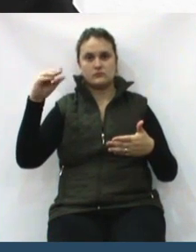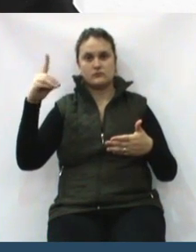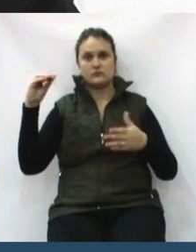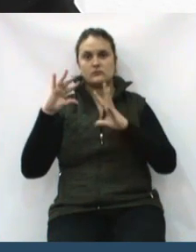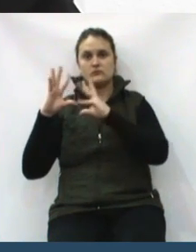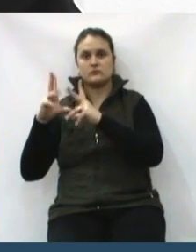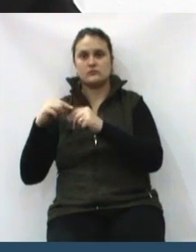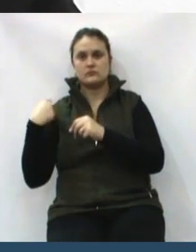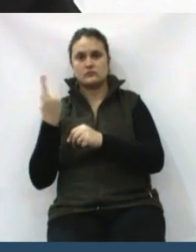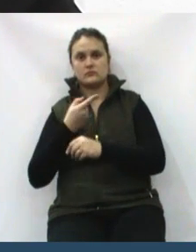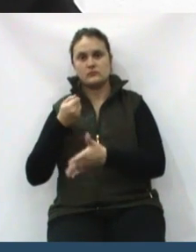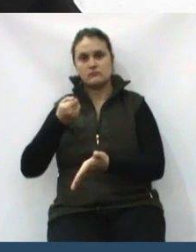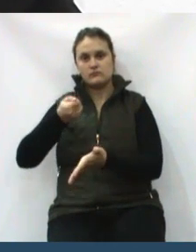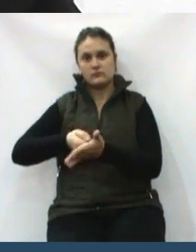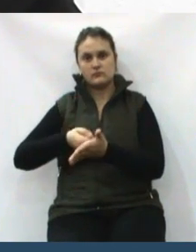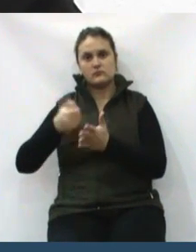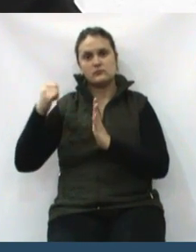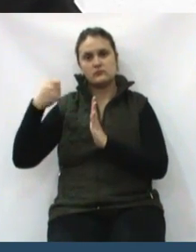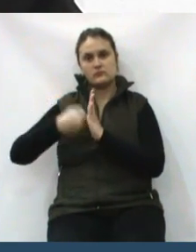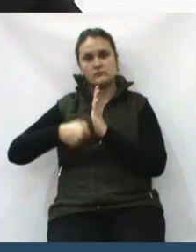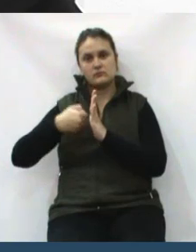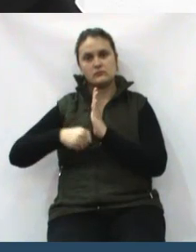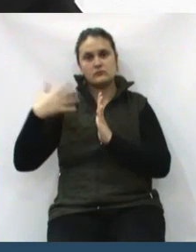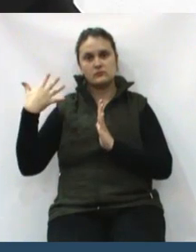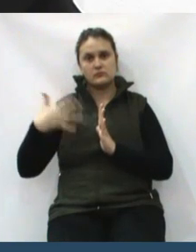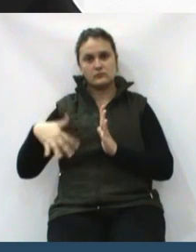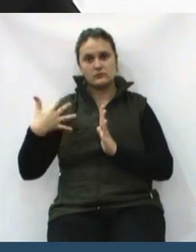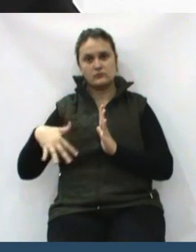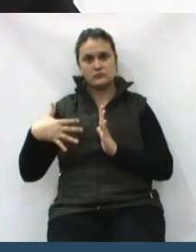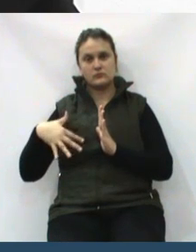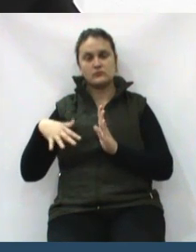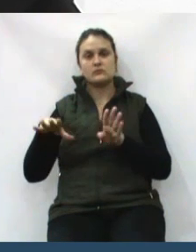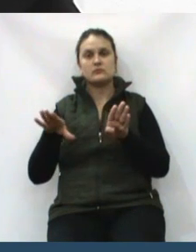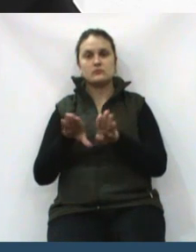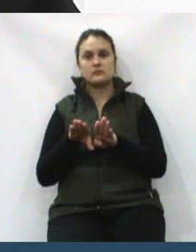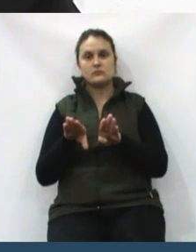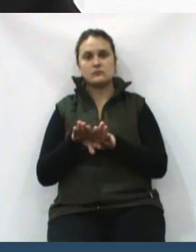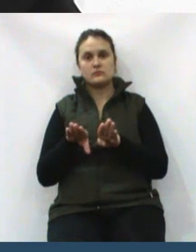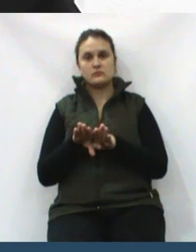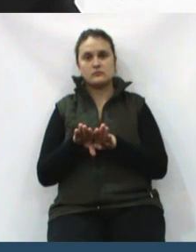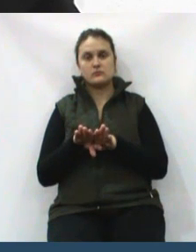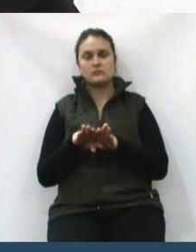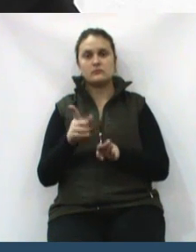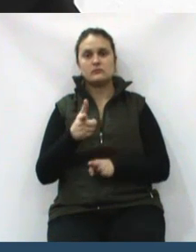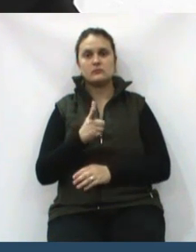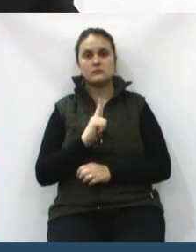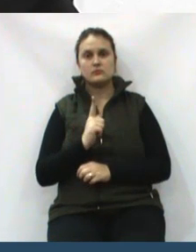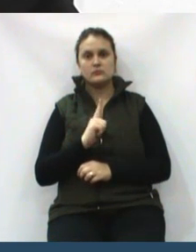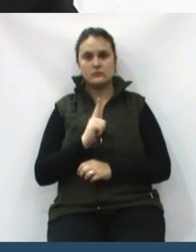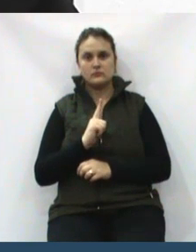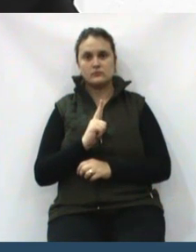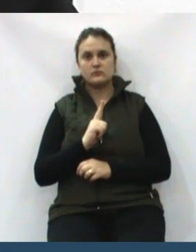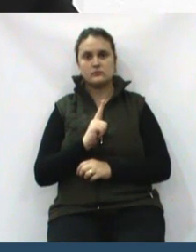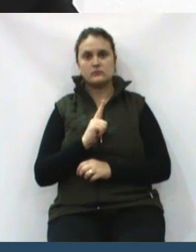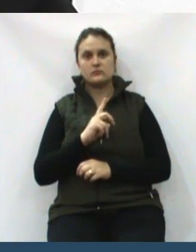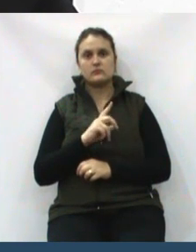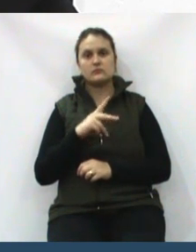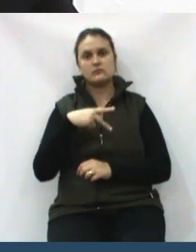pagarmos um preço muito alto de impostos por causa disso, também existe essa